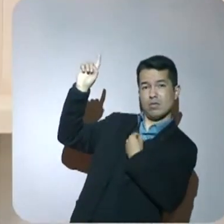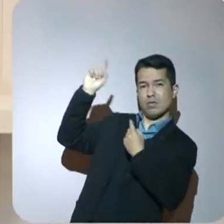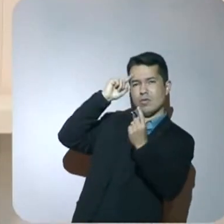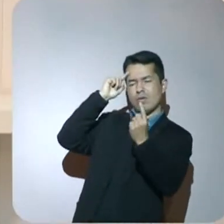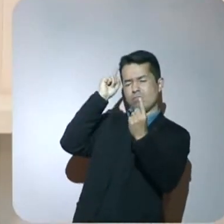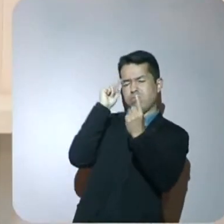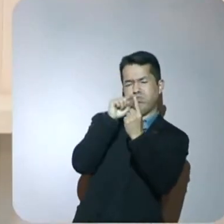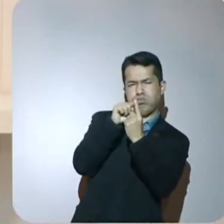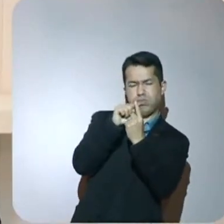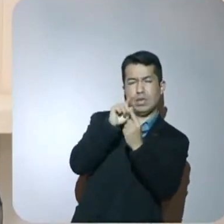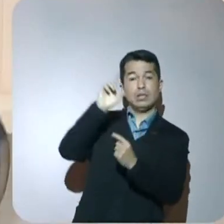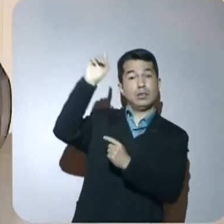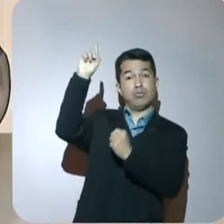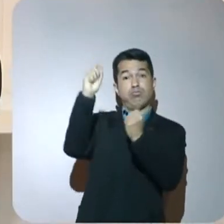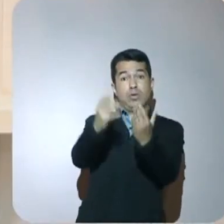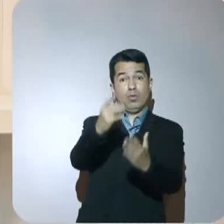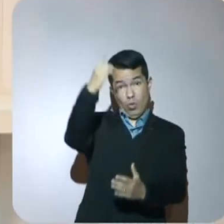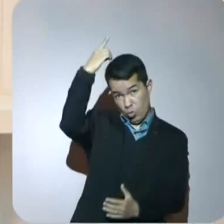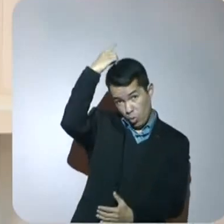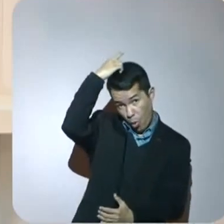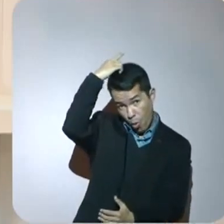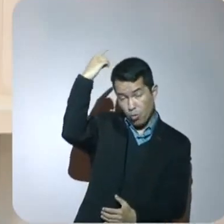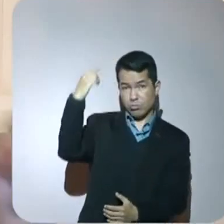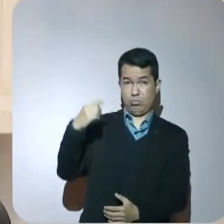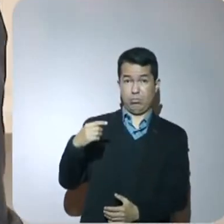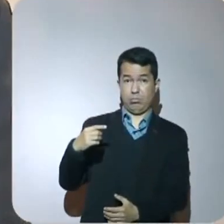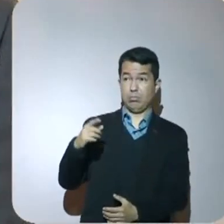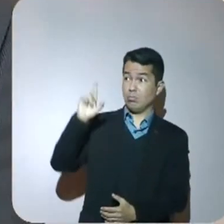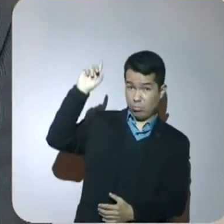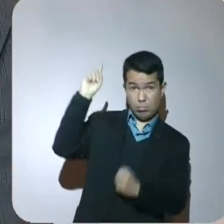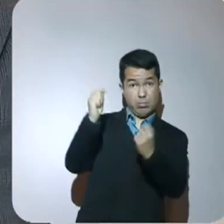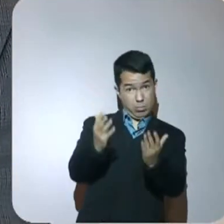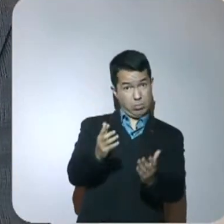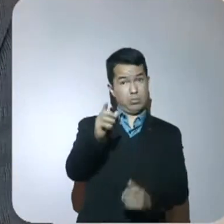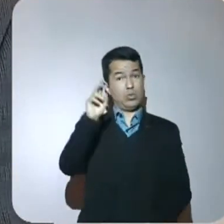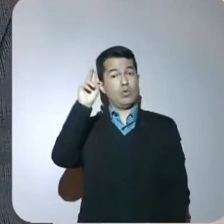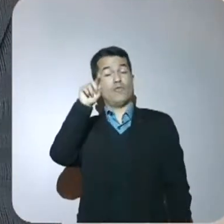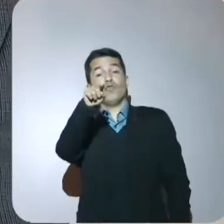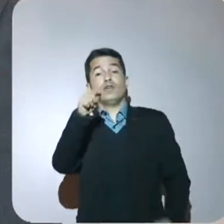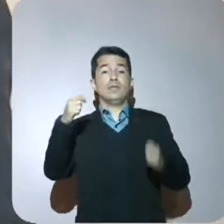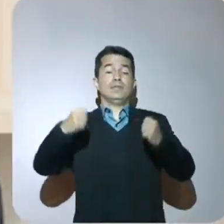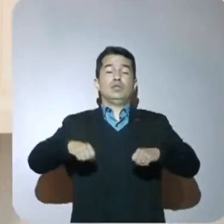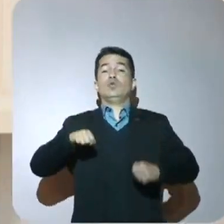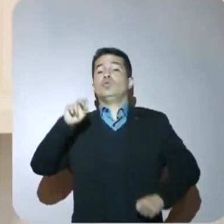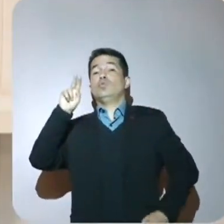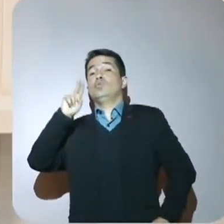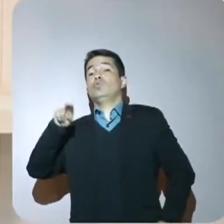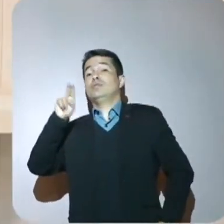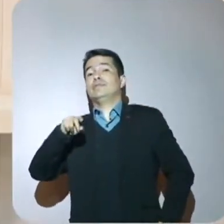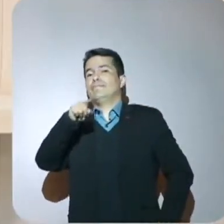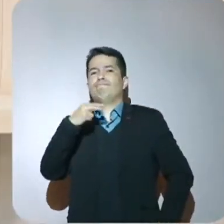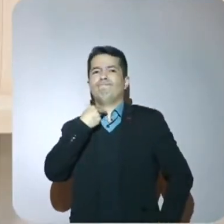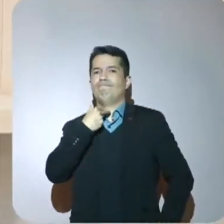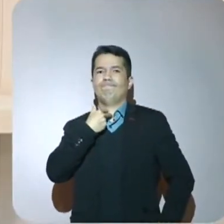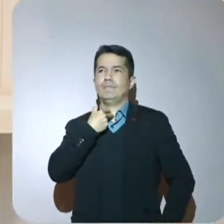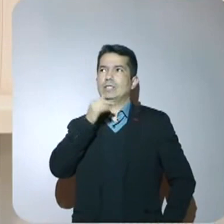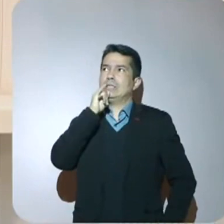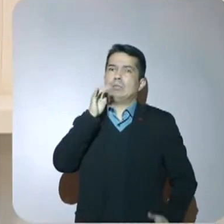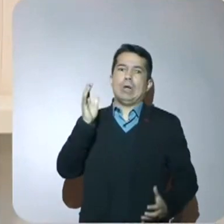um dom espiritual. E Ele quer que você use esse dom e não enterre esse dom. Tá? Então, se você